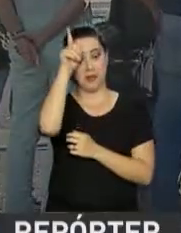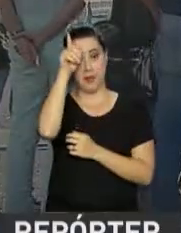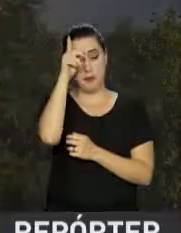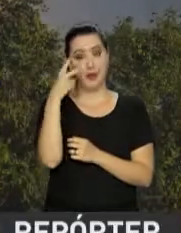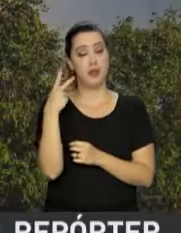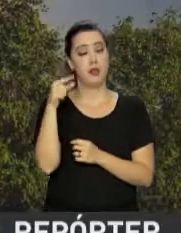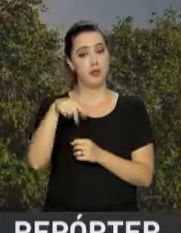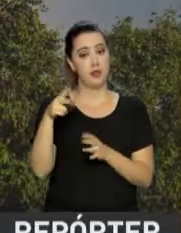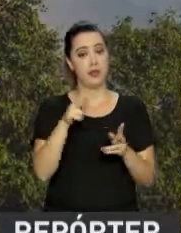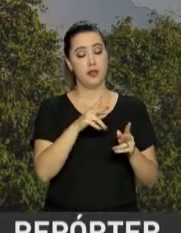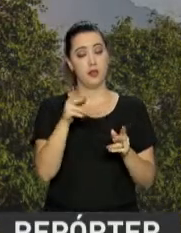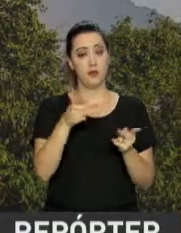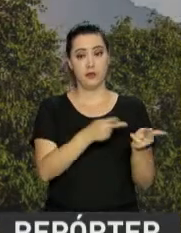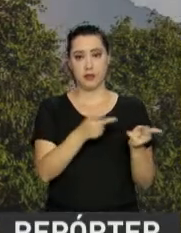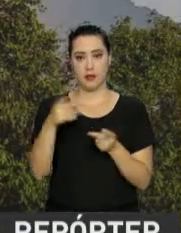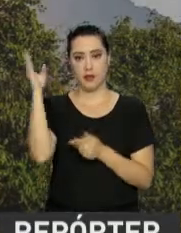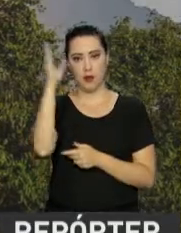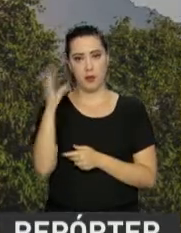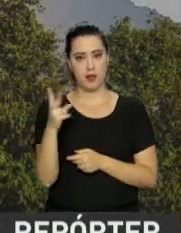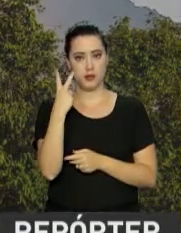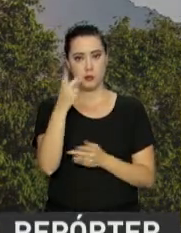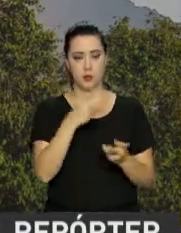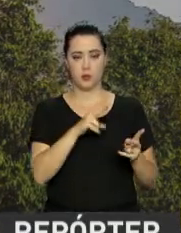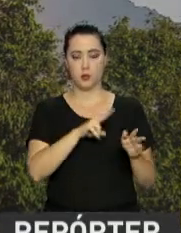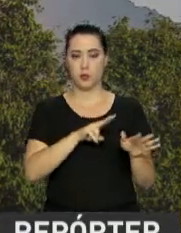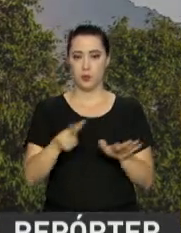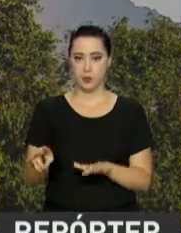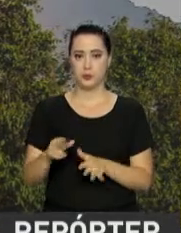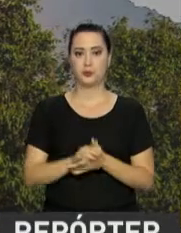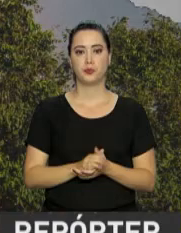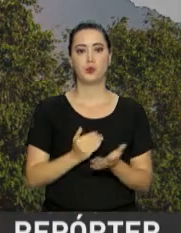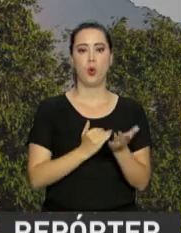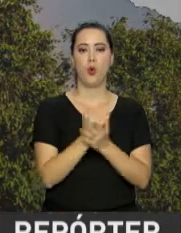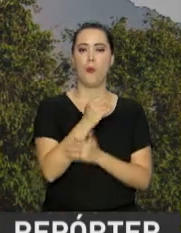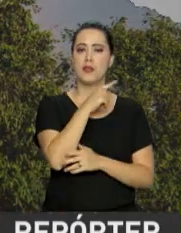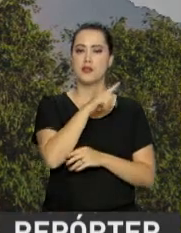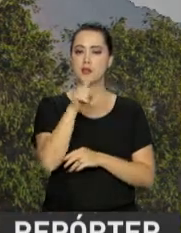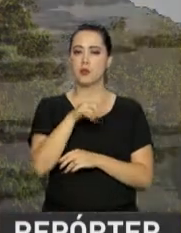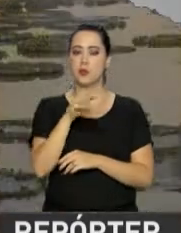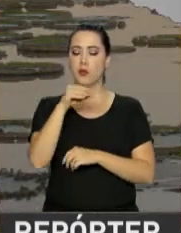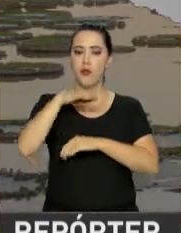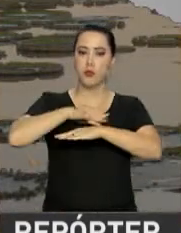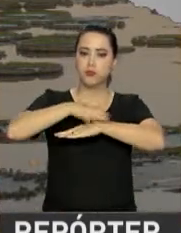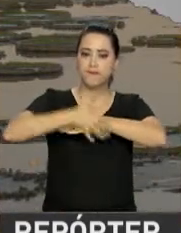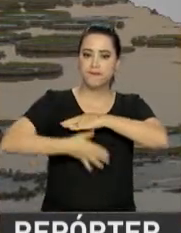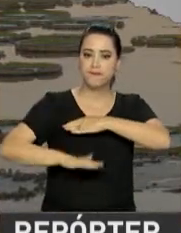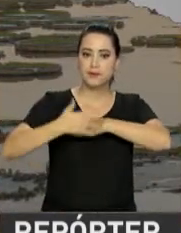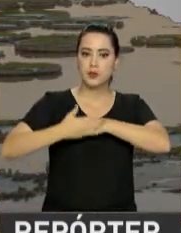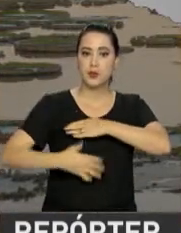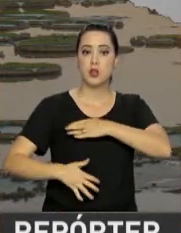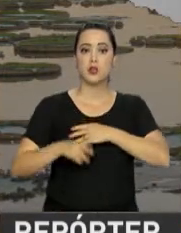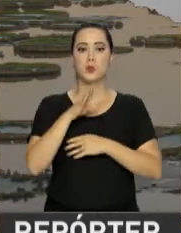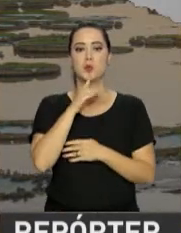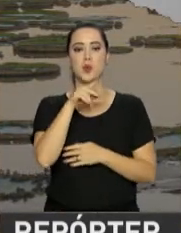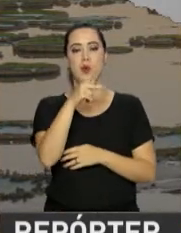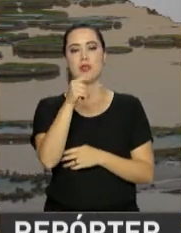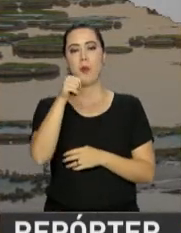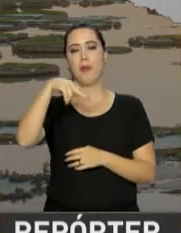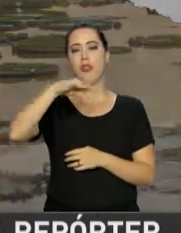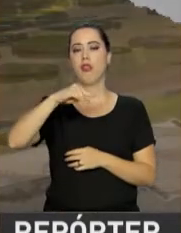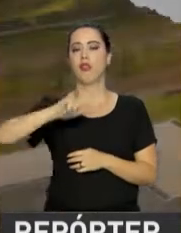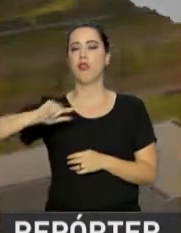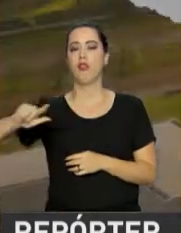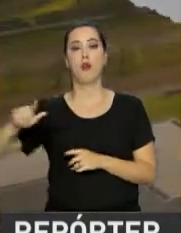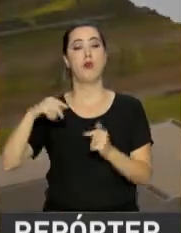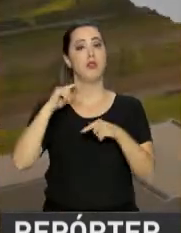no país. O roteiro começou pelas cataratas de Foz do Iguaçu, depois passou pelas belezas do Pantanal. De